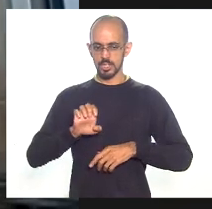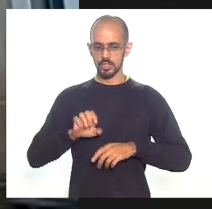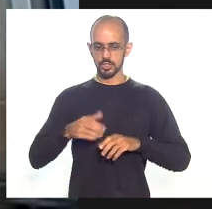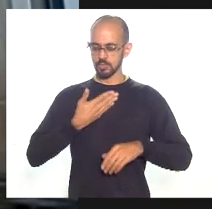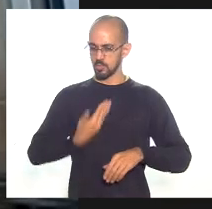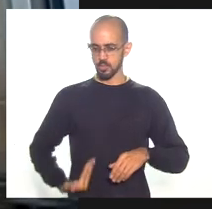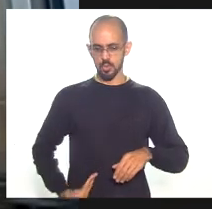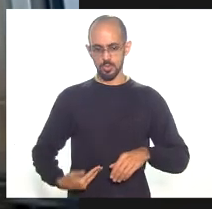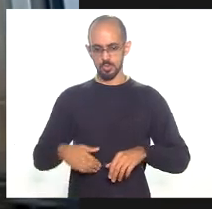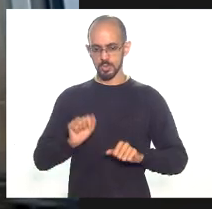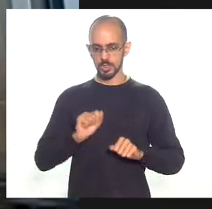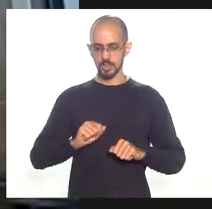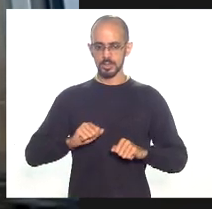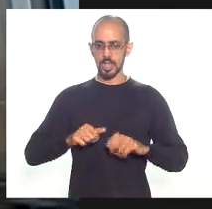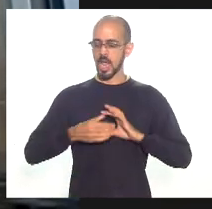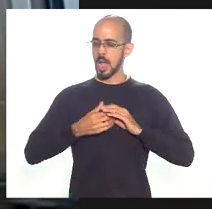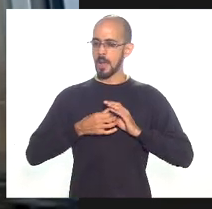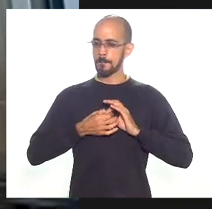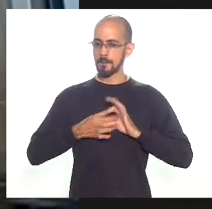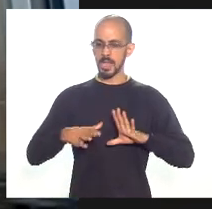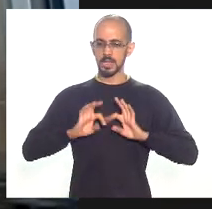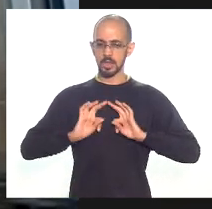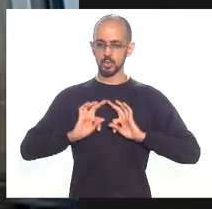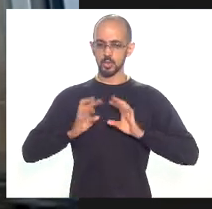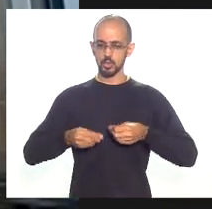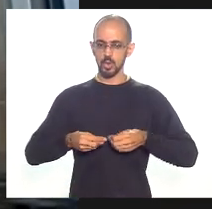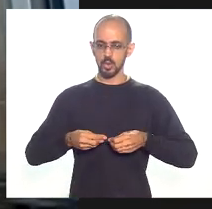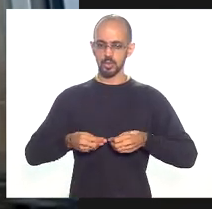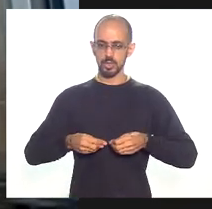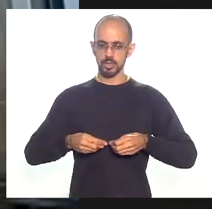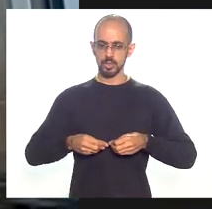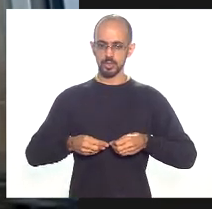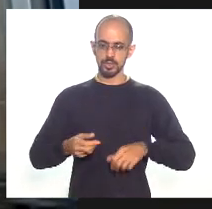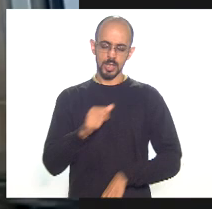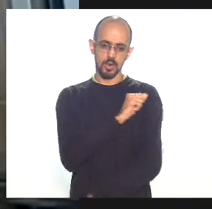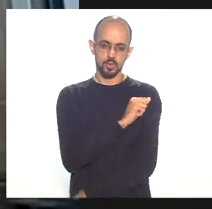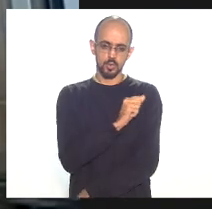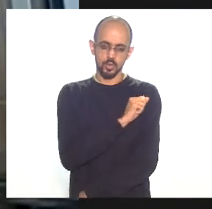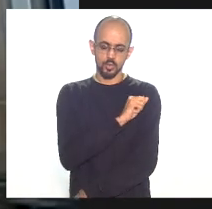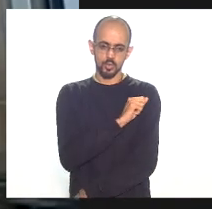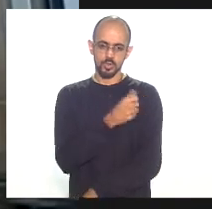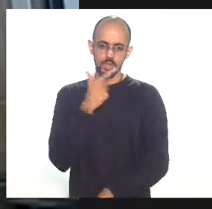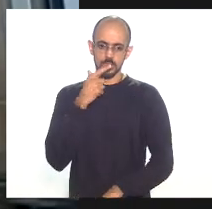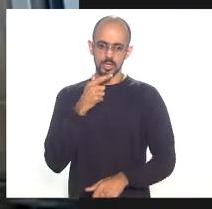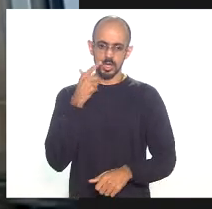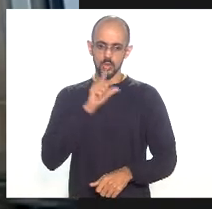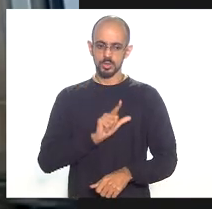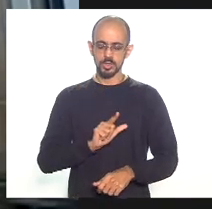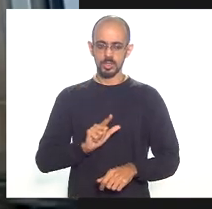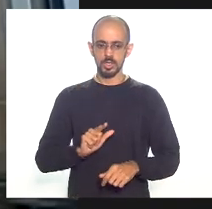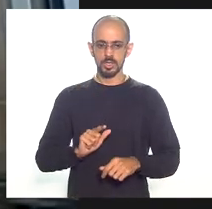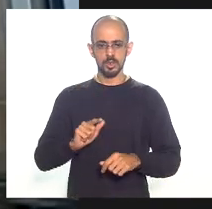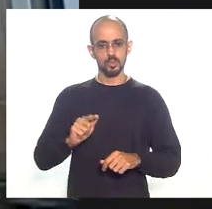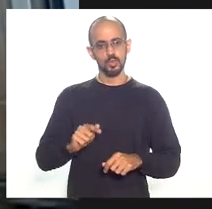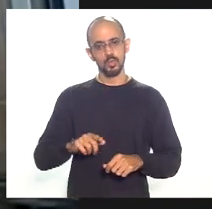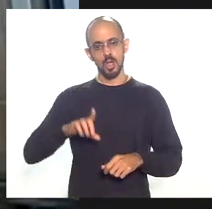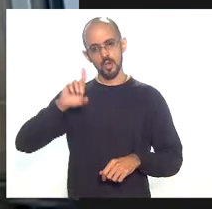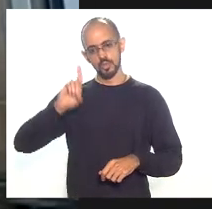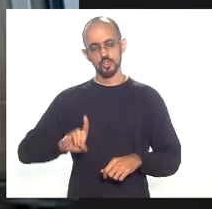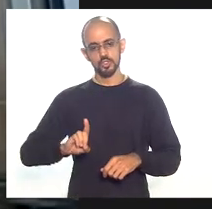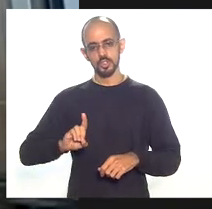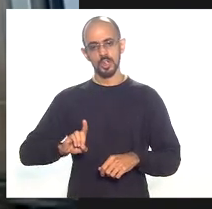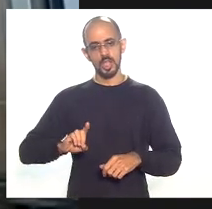clamei divulgadas abertas a todos os membros da comunidade escolar garantindo a legalidade a manifestação e a pluralidade de ideias